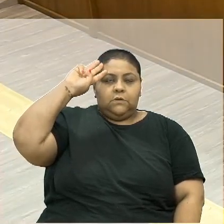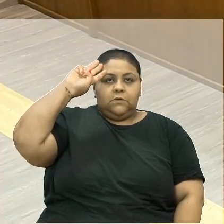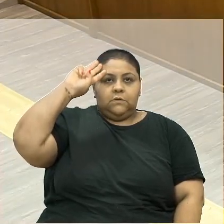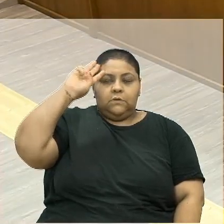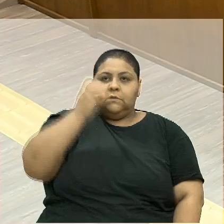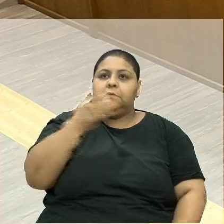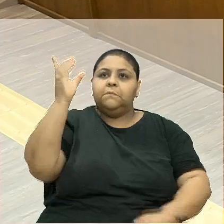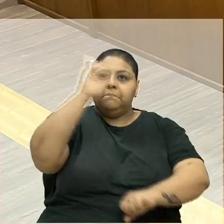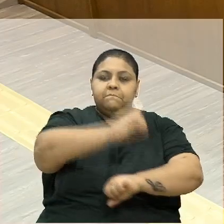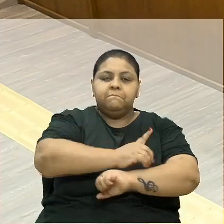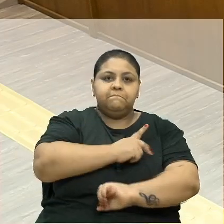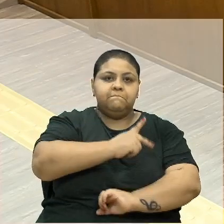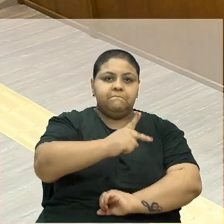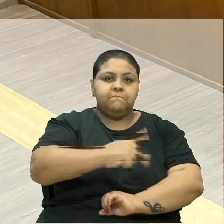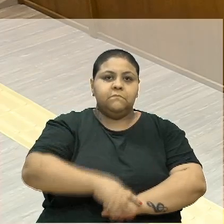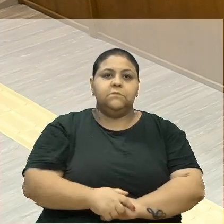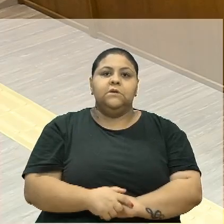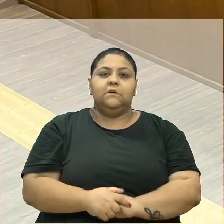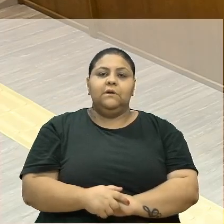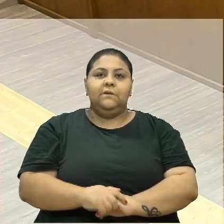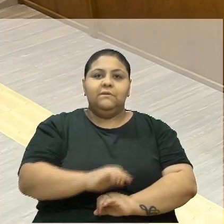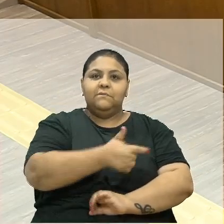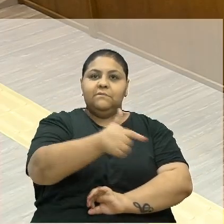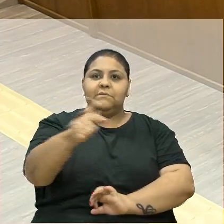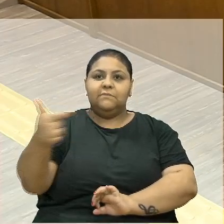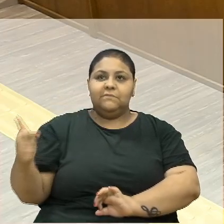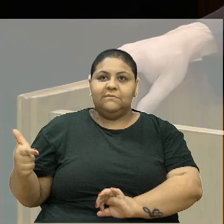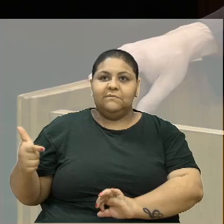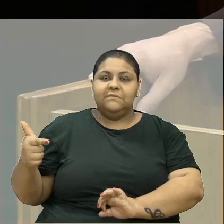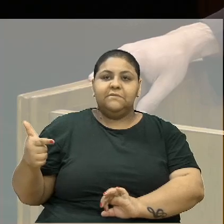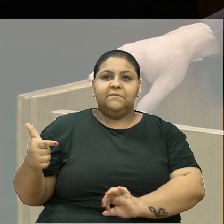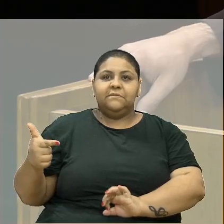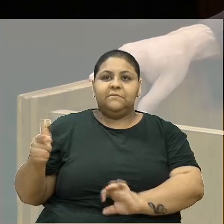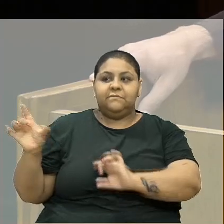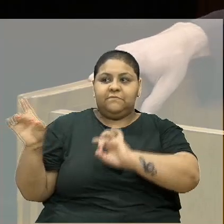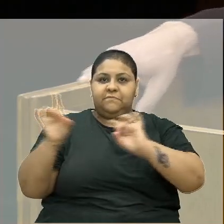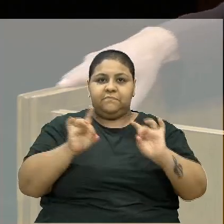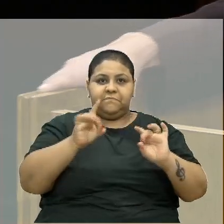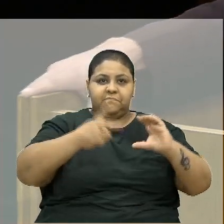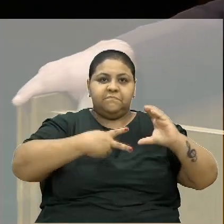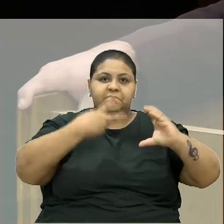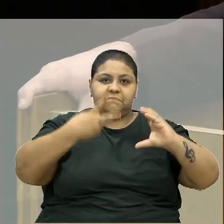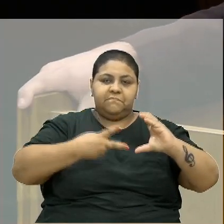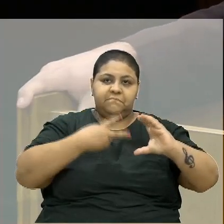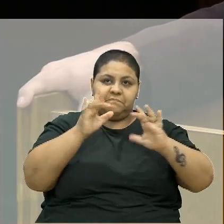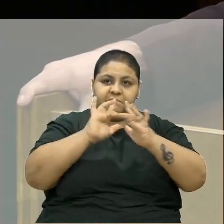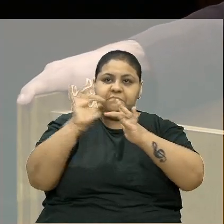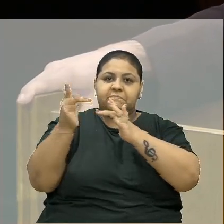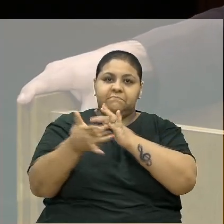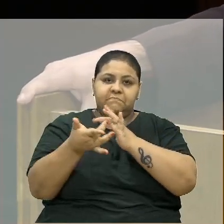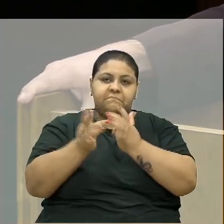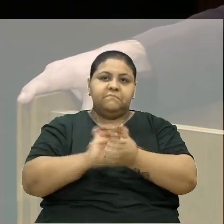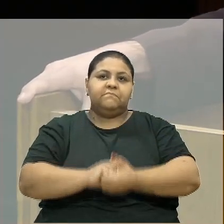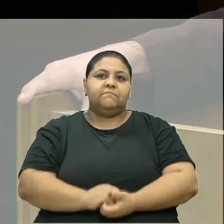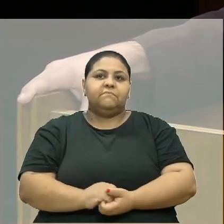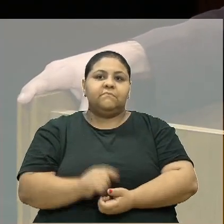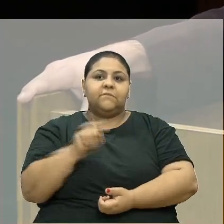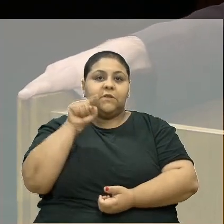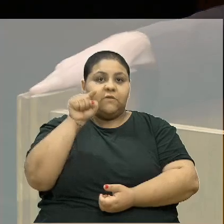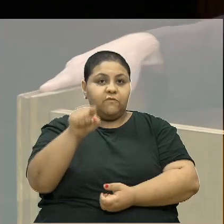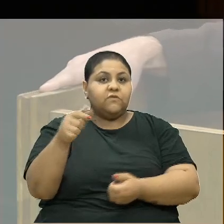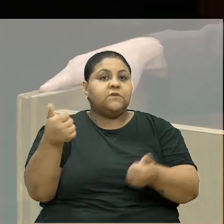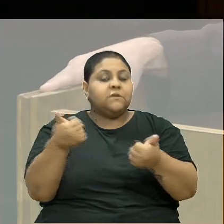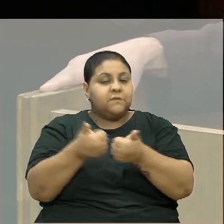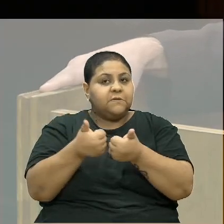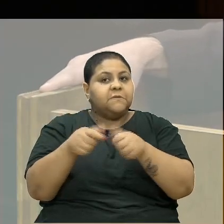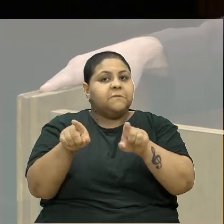Muito bom dia, presidente, os demais público que nos acompanha pela TV Câmara, redes sociais, a vocês que estão aqui